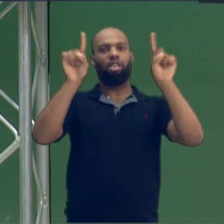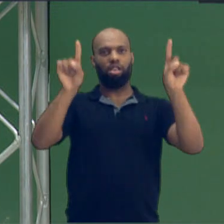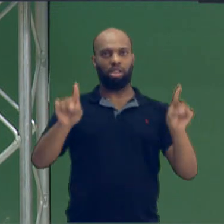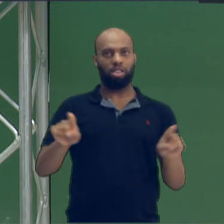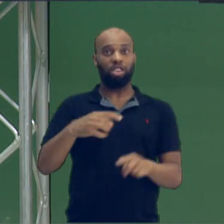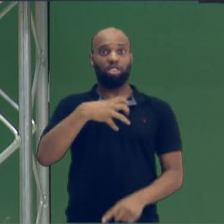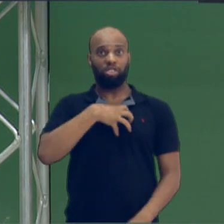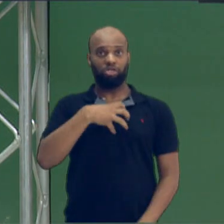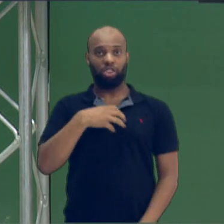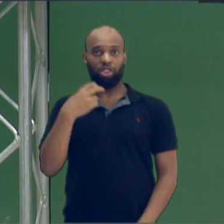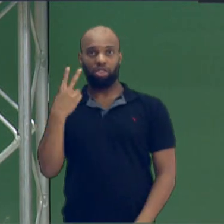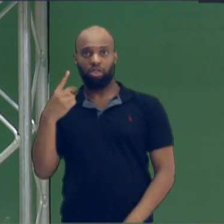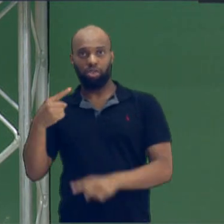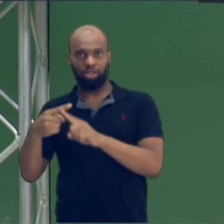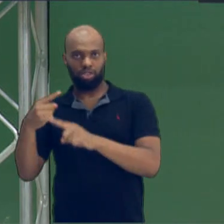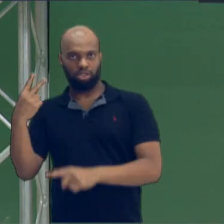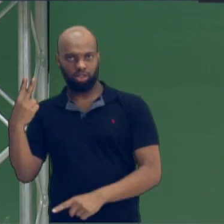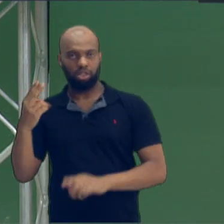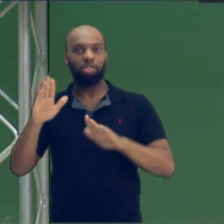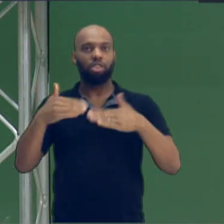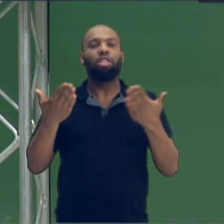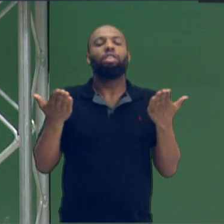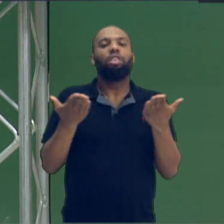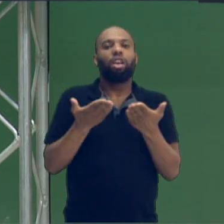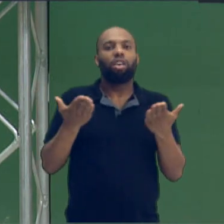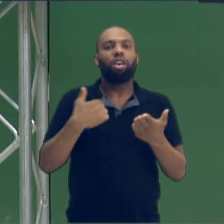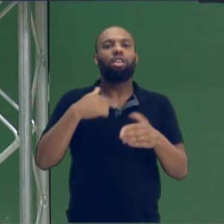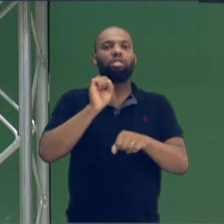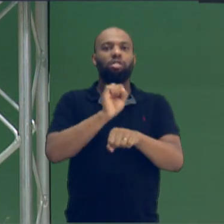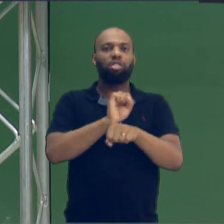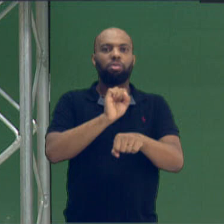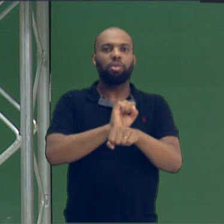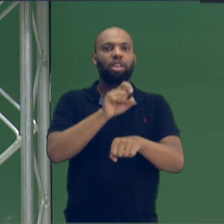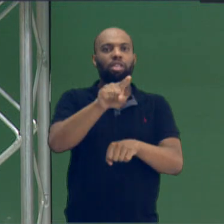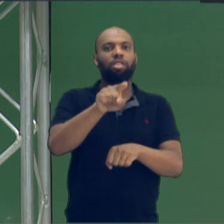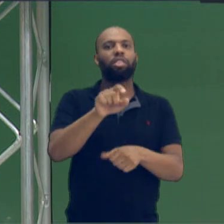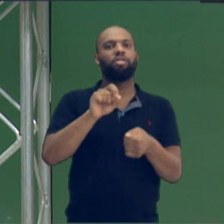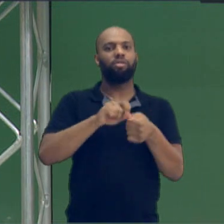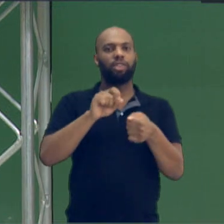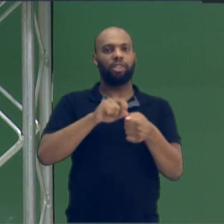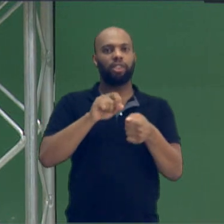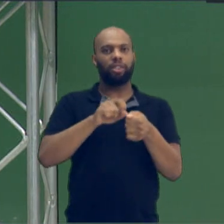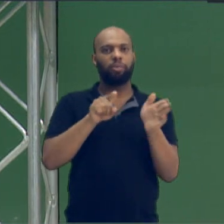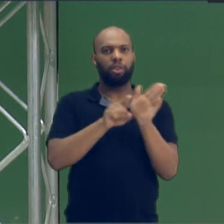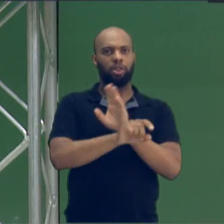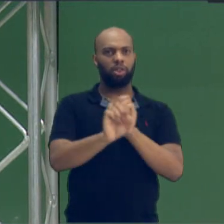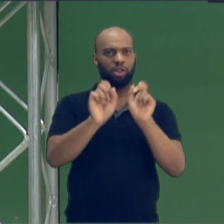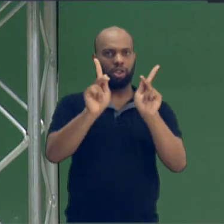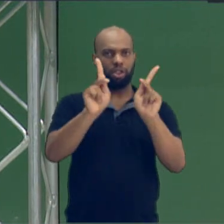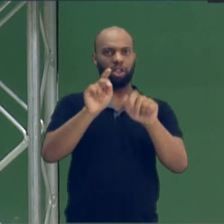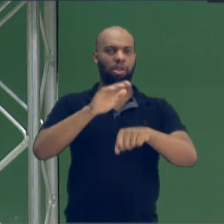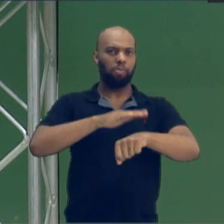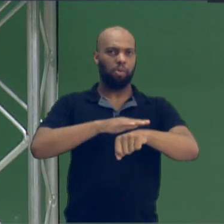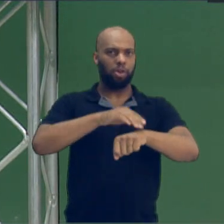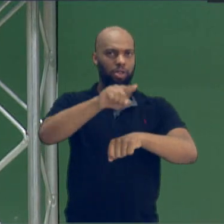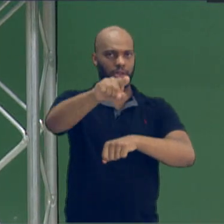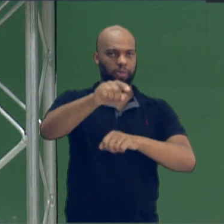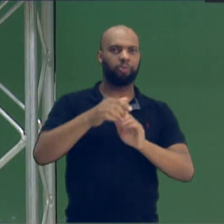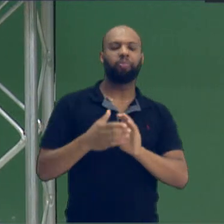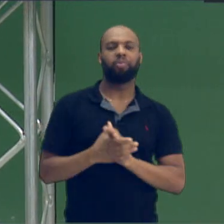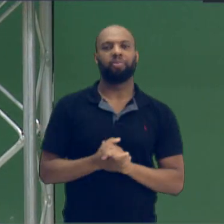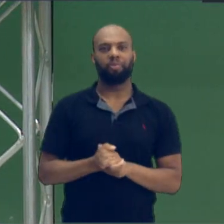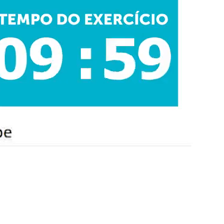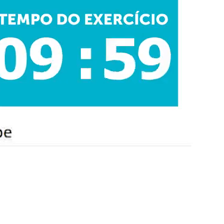uma matriz 2 por 2. Então, eu vou dar um tempinho maior para vocês poderem fazer essas duas questões, tá certo? Tempinho para vocês.